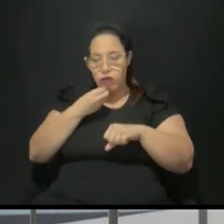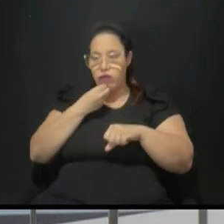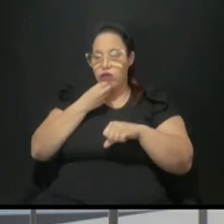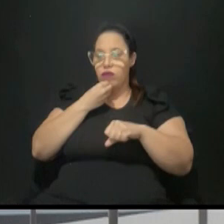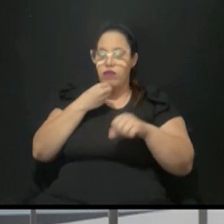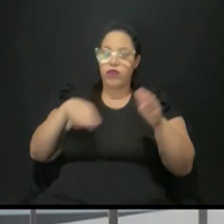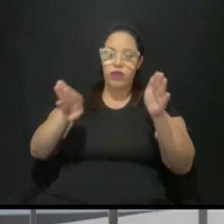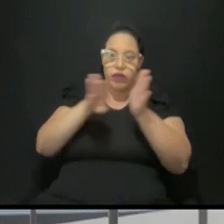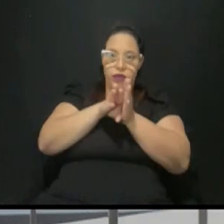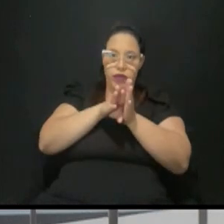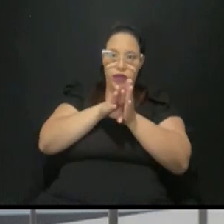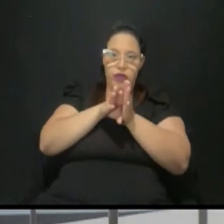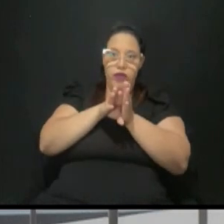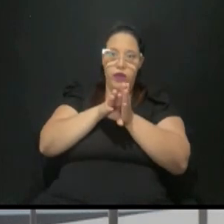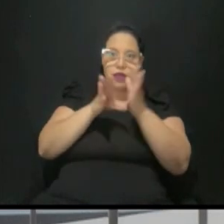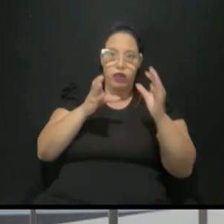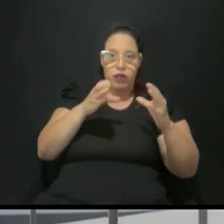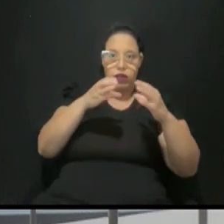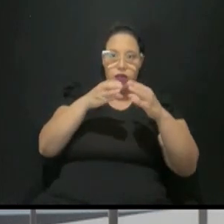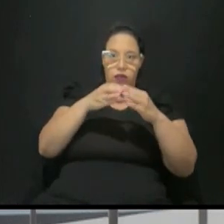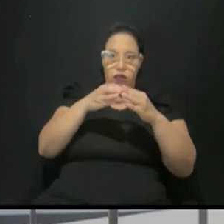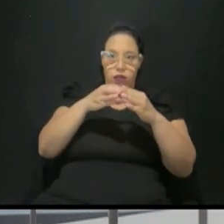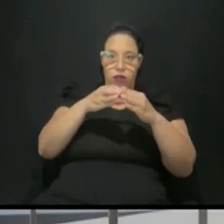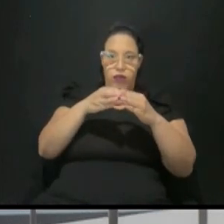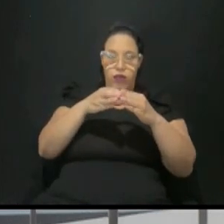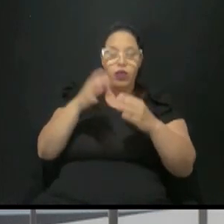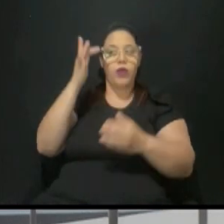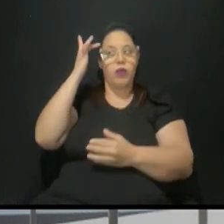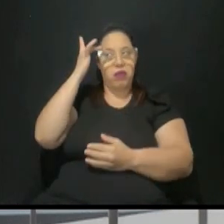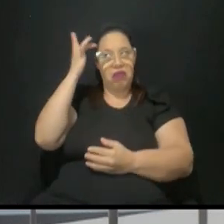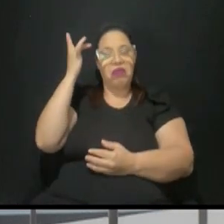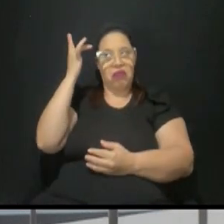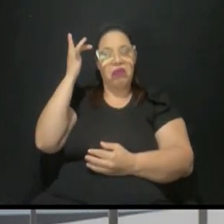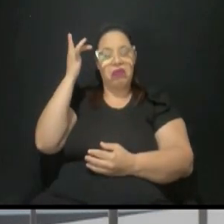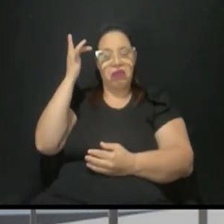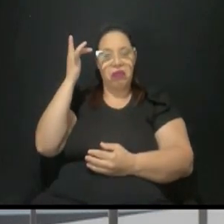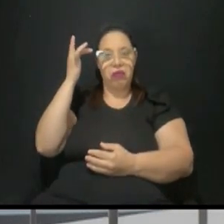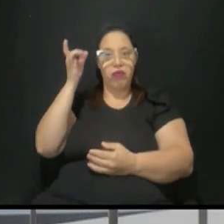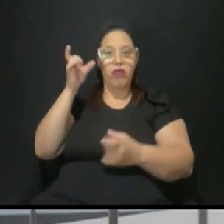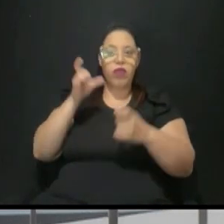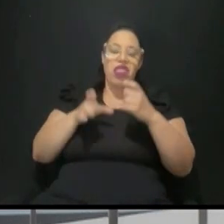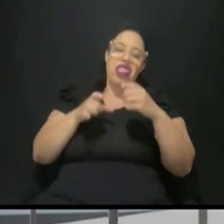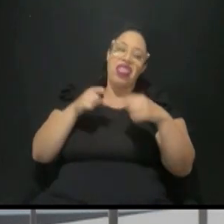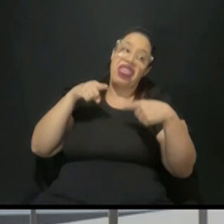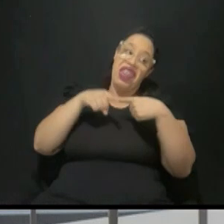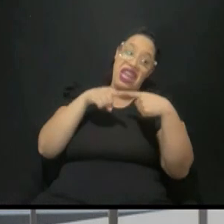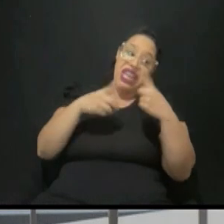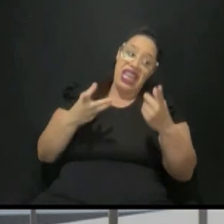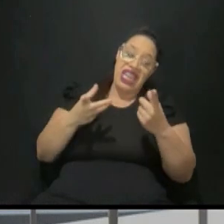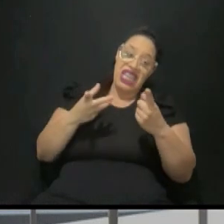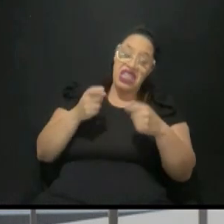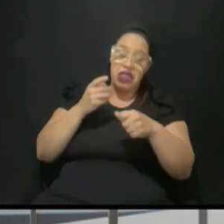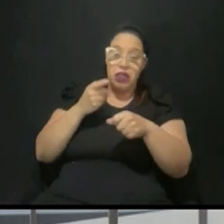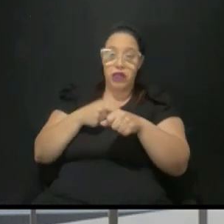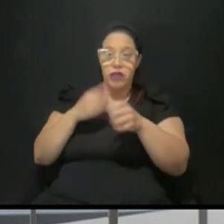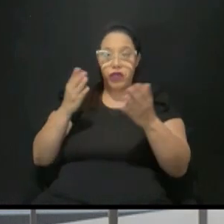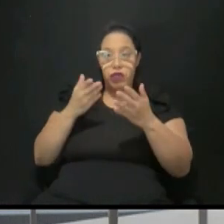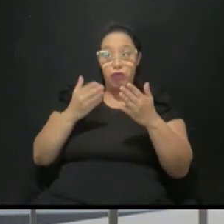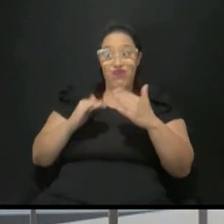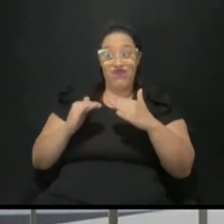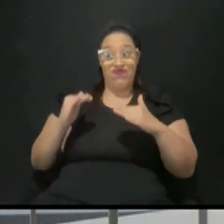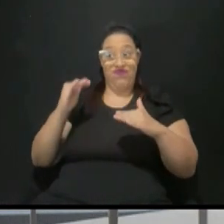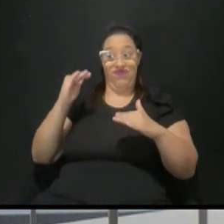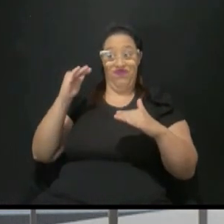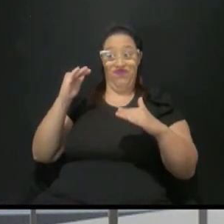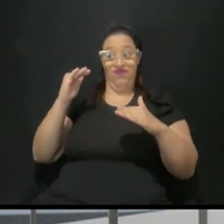o seu local de treinamento com mais facilidade. Tem alguns contratempos hoje em dia a demanda está muito grande e às vezes a